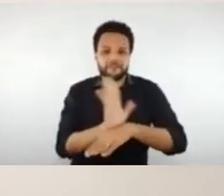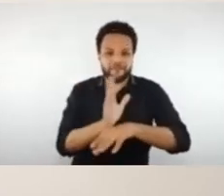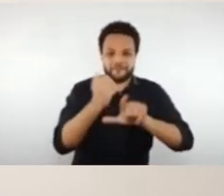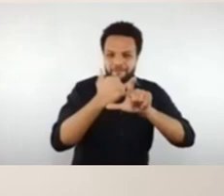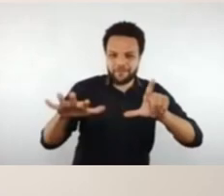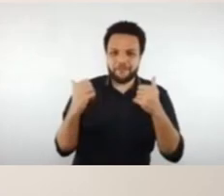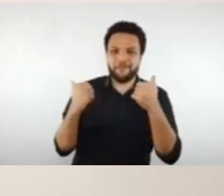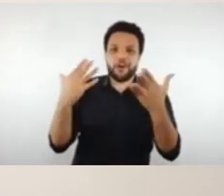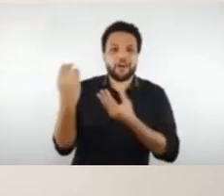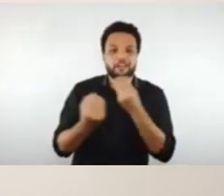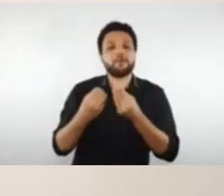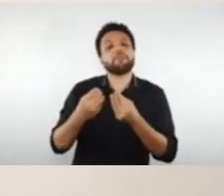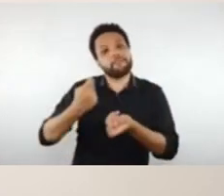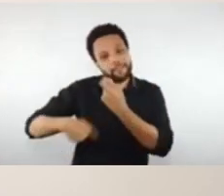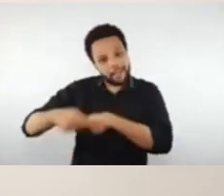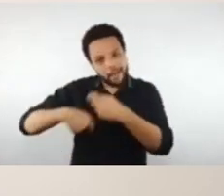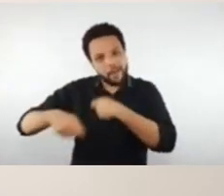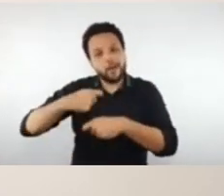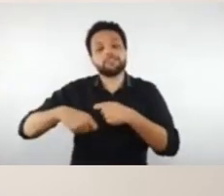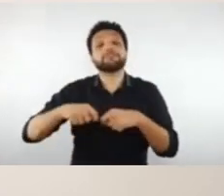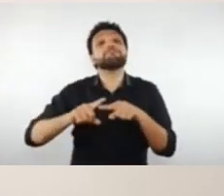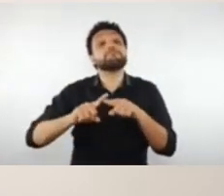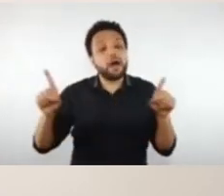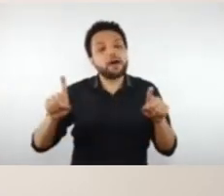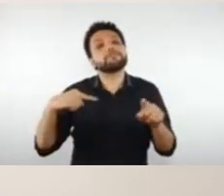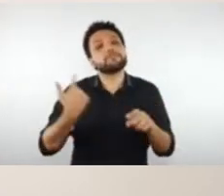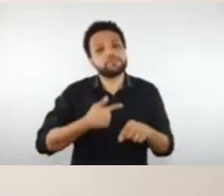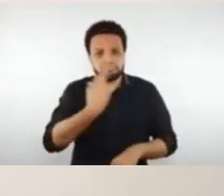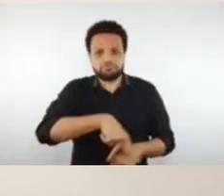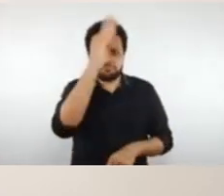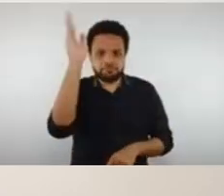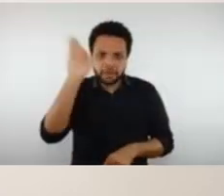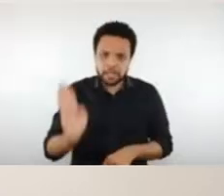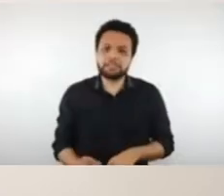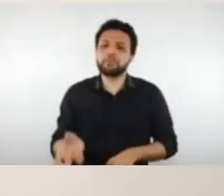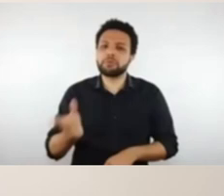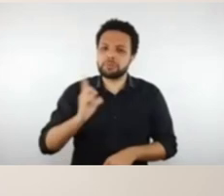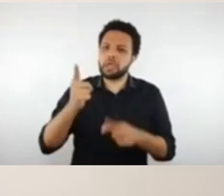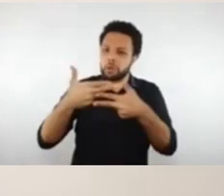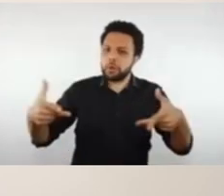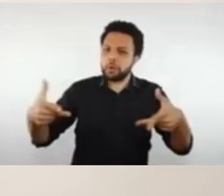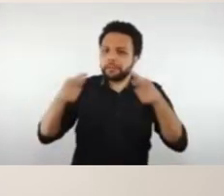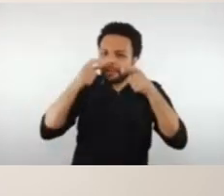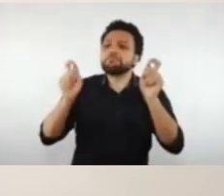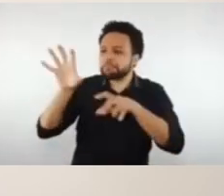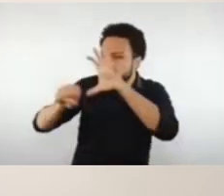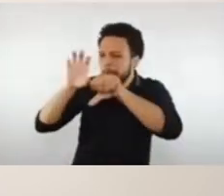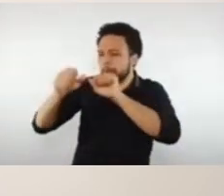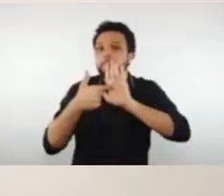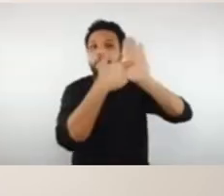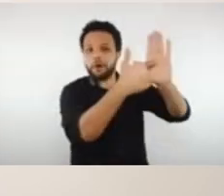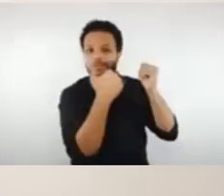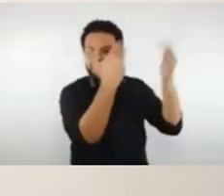de posicionamento de imagens. A gente ainda tem coisas muito interessantes no Brasil que podem ser mostradas, mas se não mostrar, não existe,